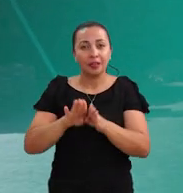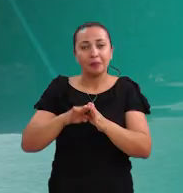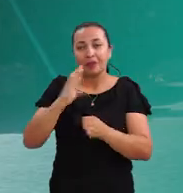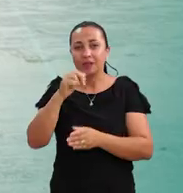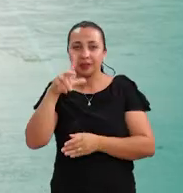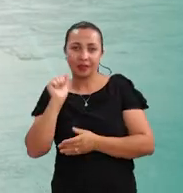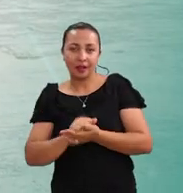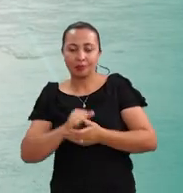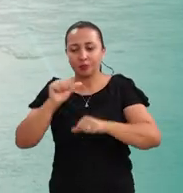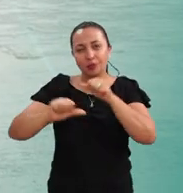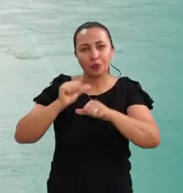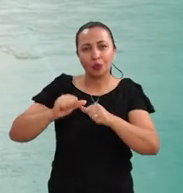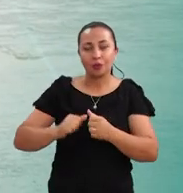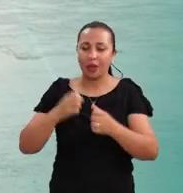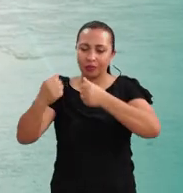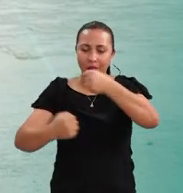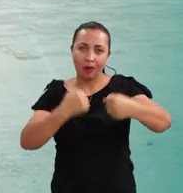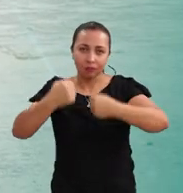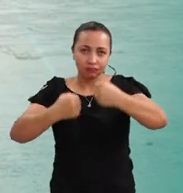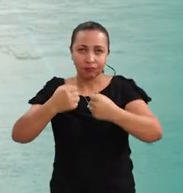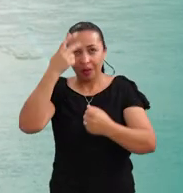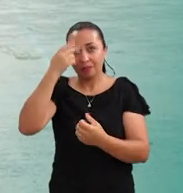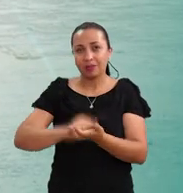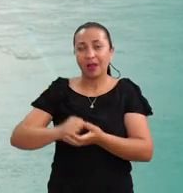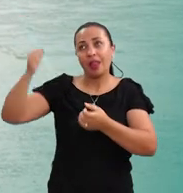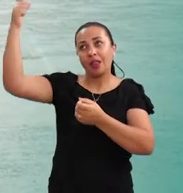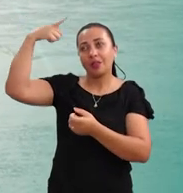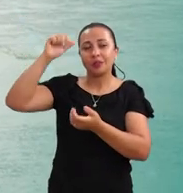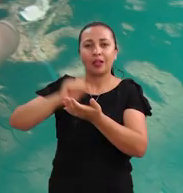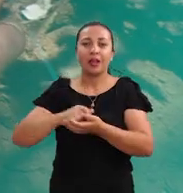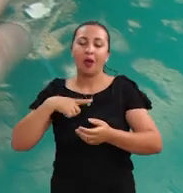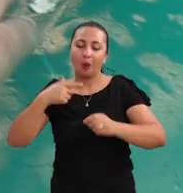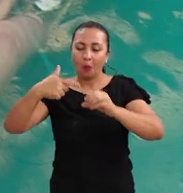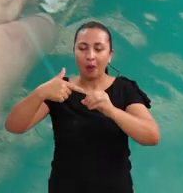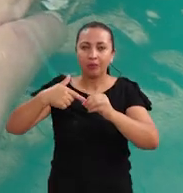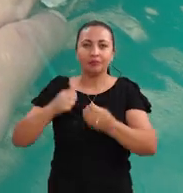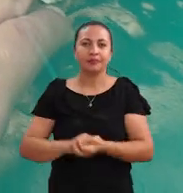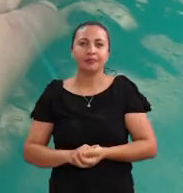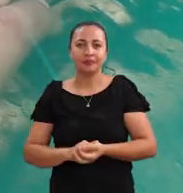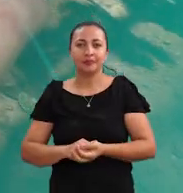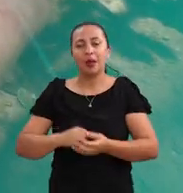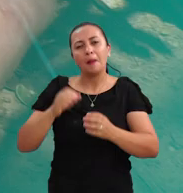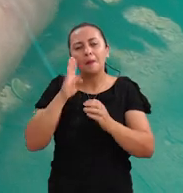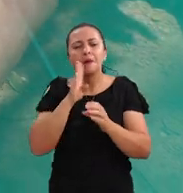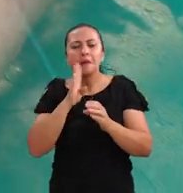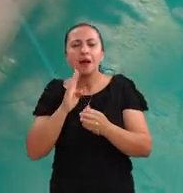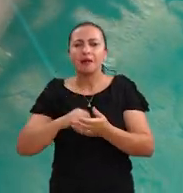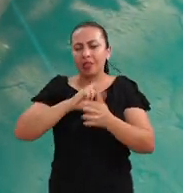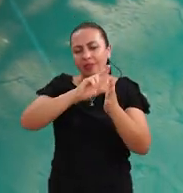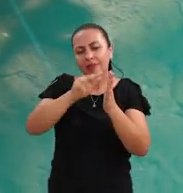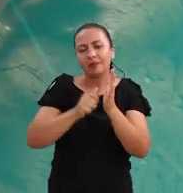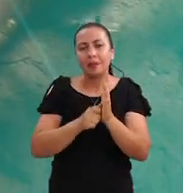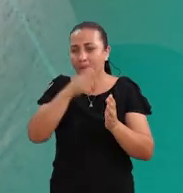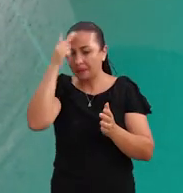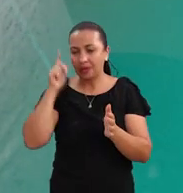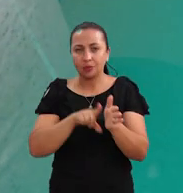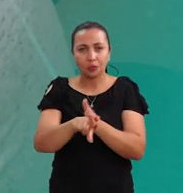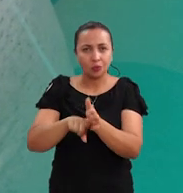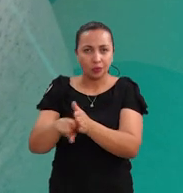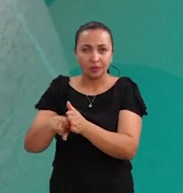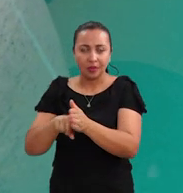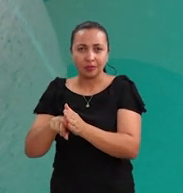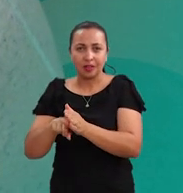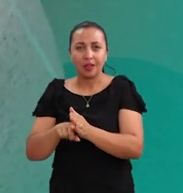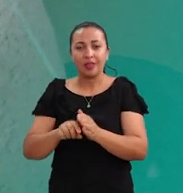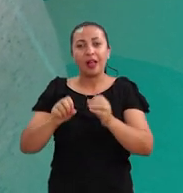foi desenvolvido um veículo que utiliza a luz solar como combustível. Preservação da biodiversidade. Pesquisadores da